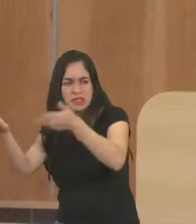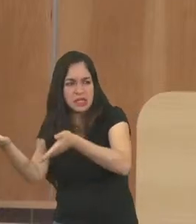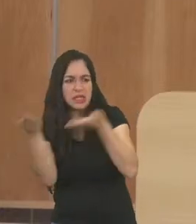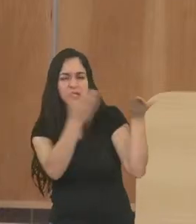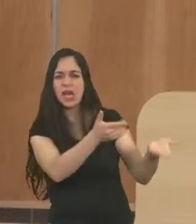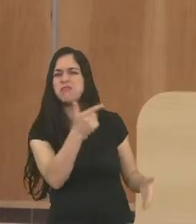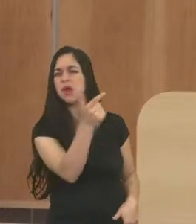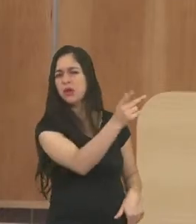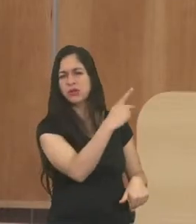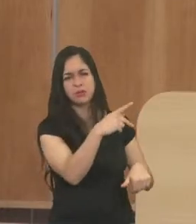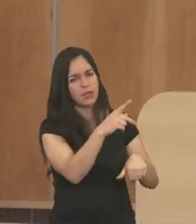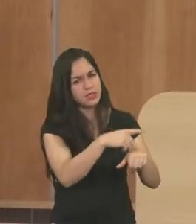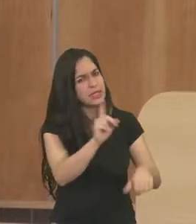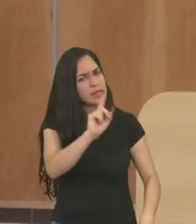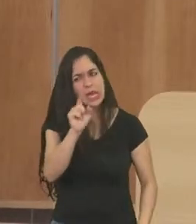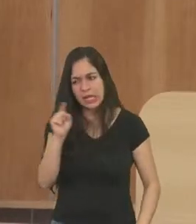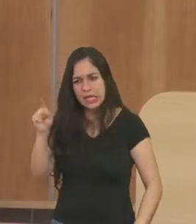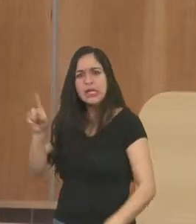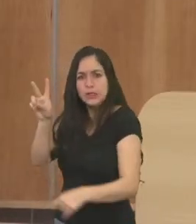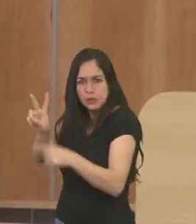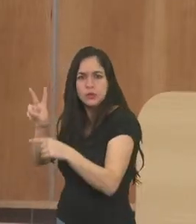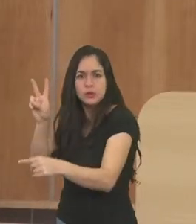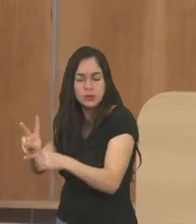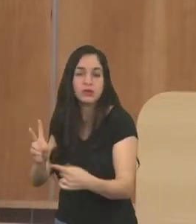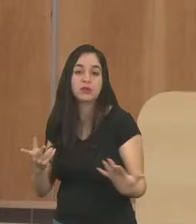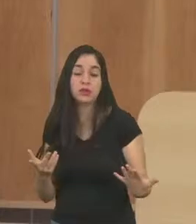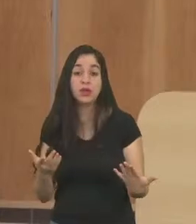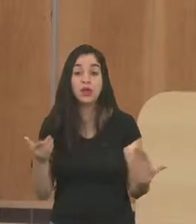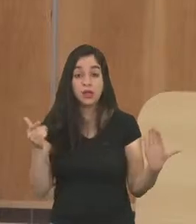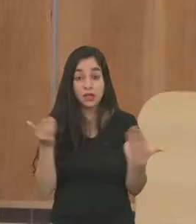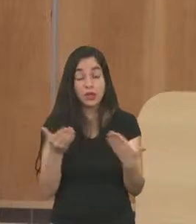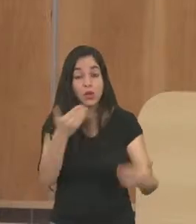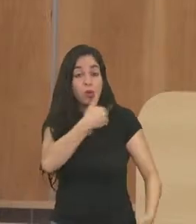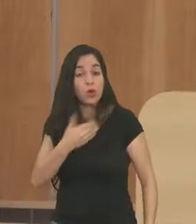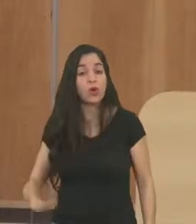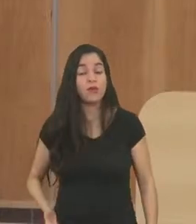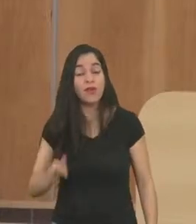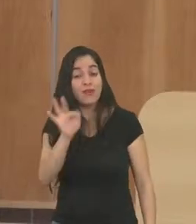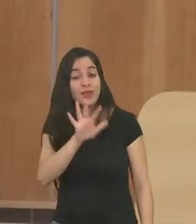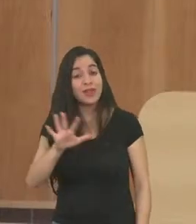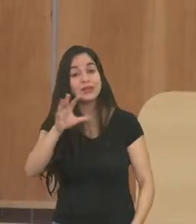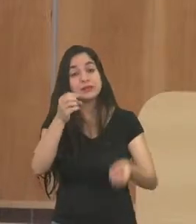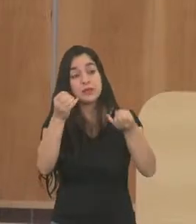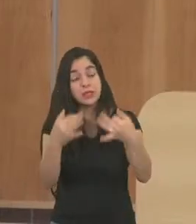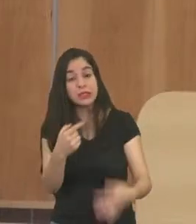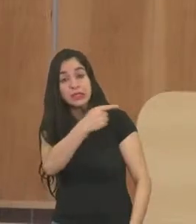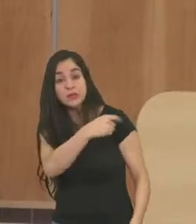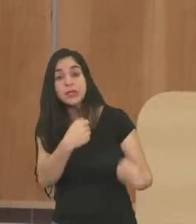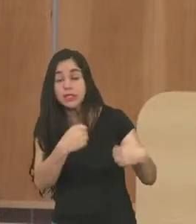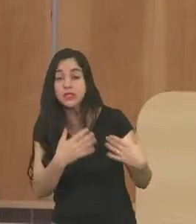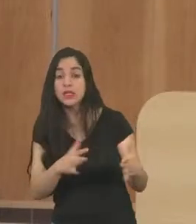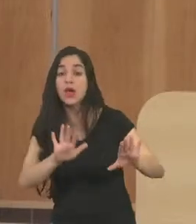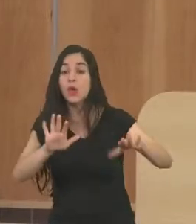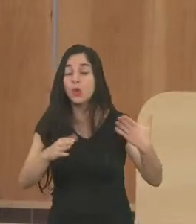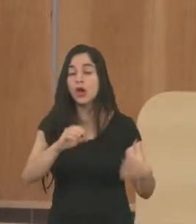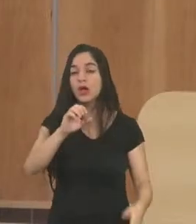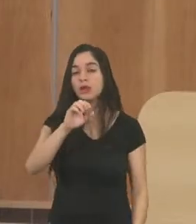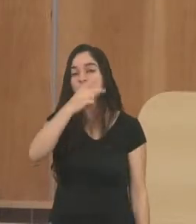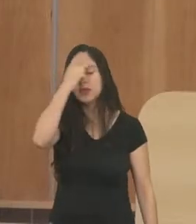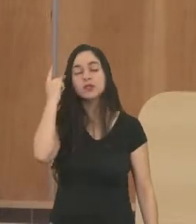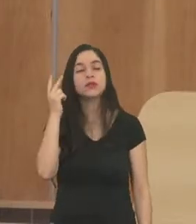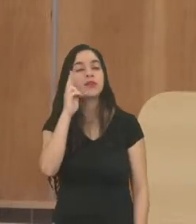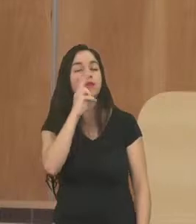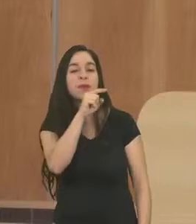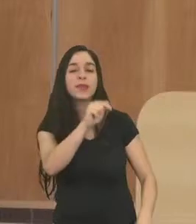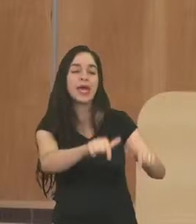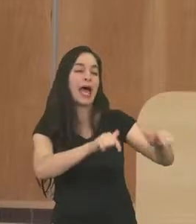Sindicato dos Metalúrgicos tem feito essa cobrança para cima do governo federal, e aí eu digo, enquanto sindicalista, quando a gente vê o trabalhador sem